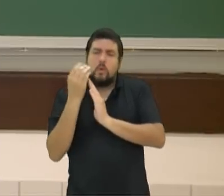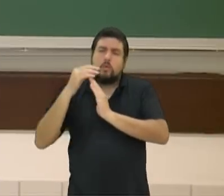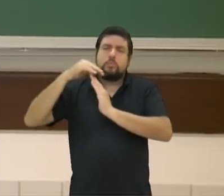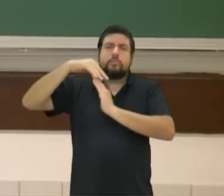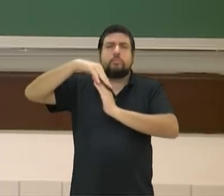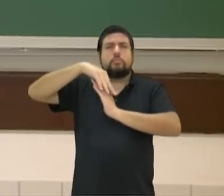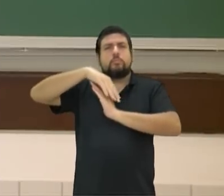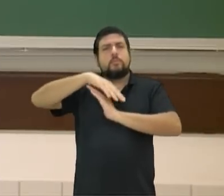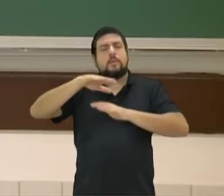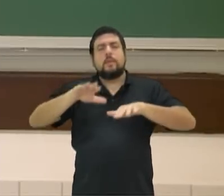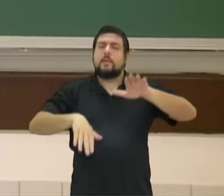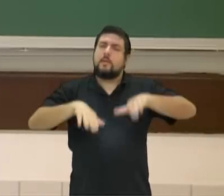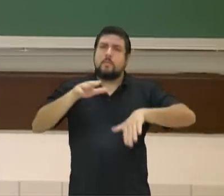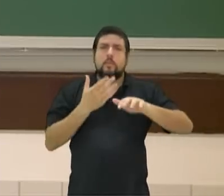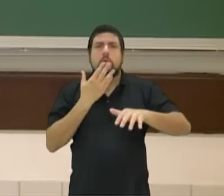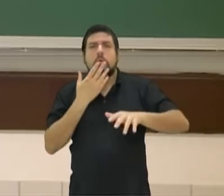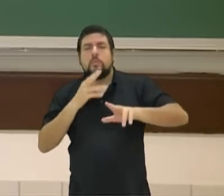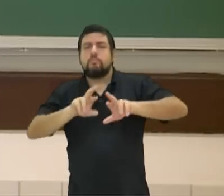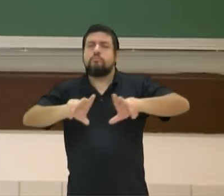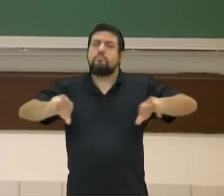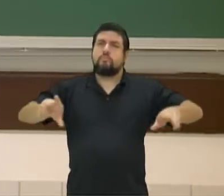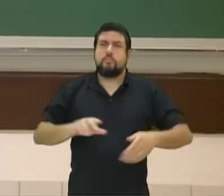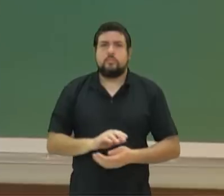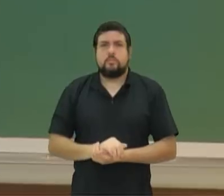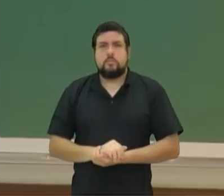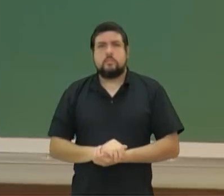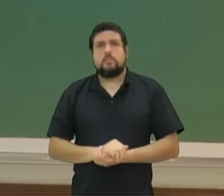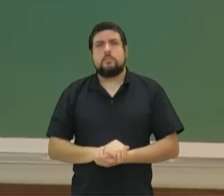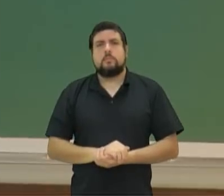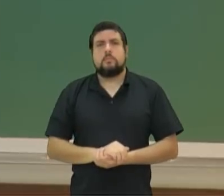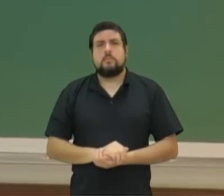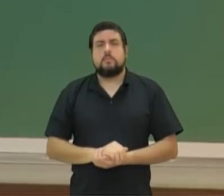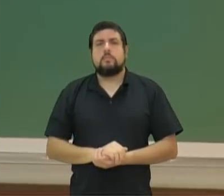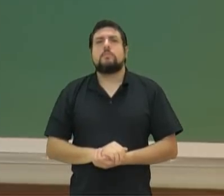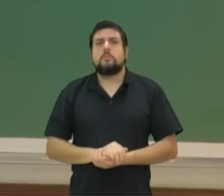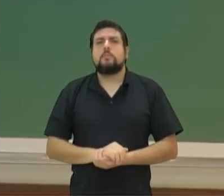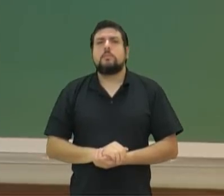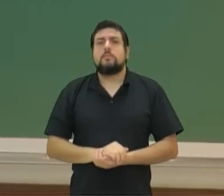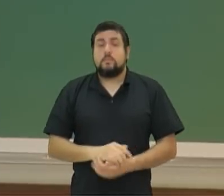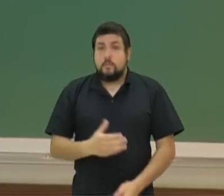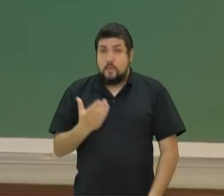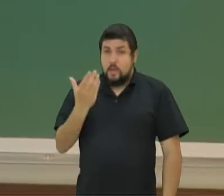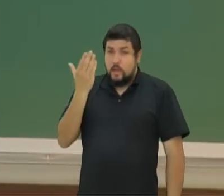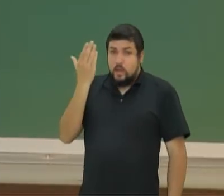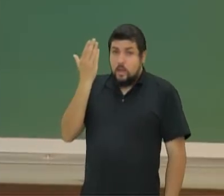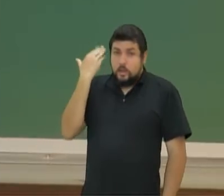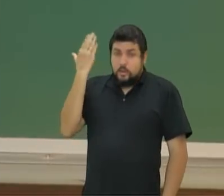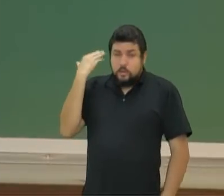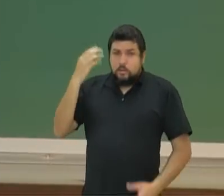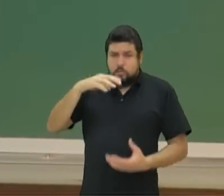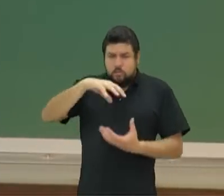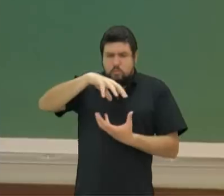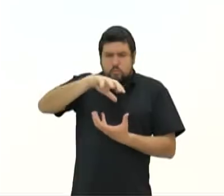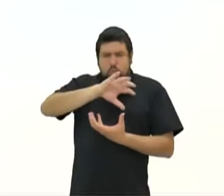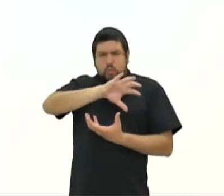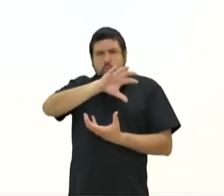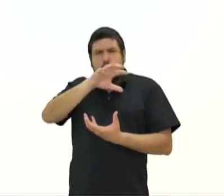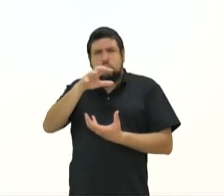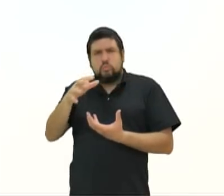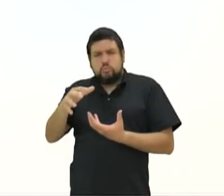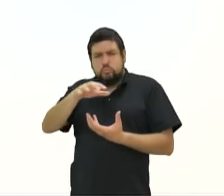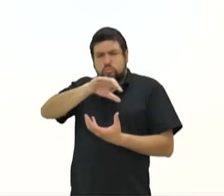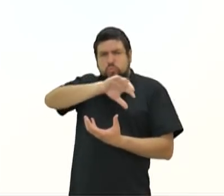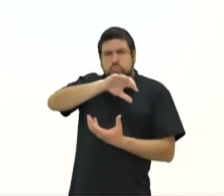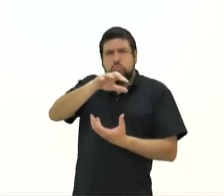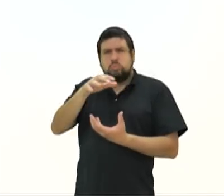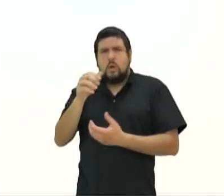mesmo? Além de tudo isso, a atmosfera ela era completamente diferente da nossa. Eu já falei para